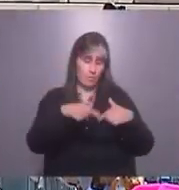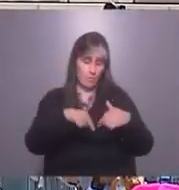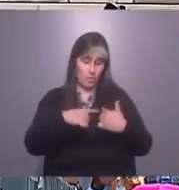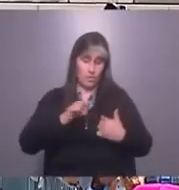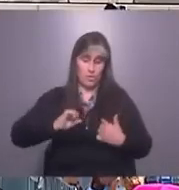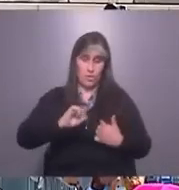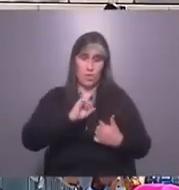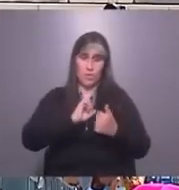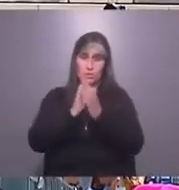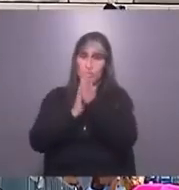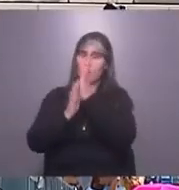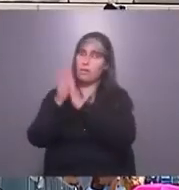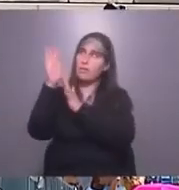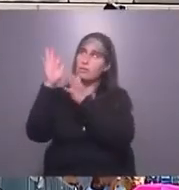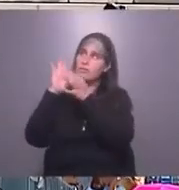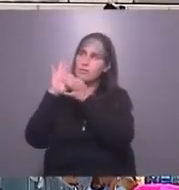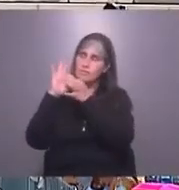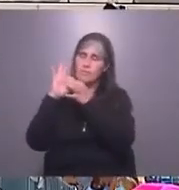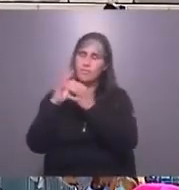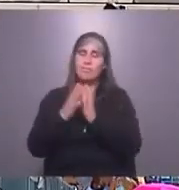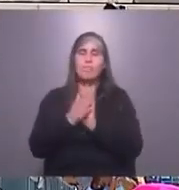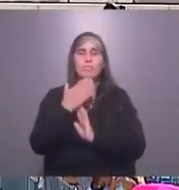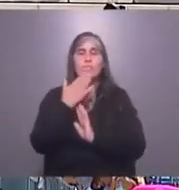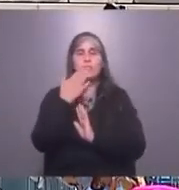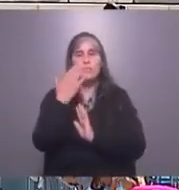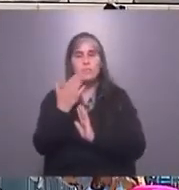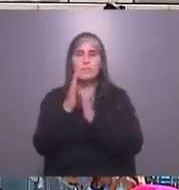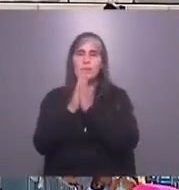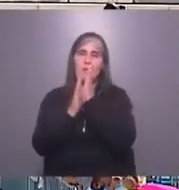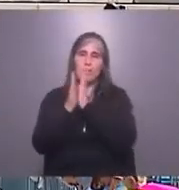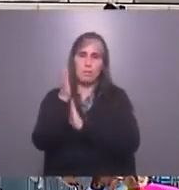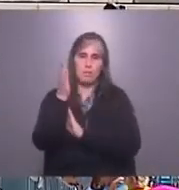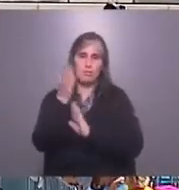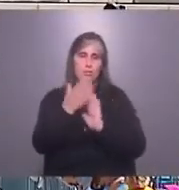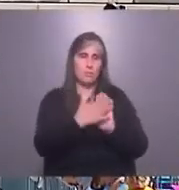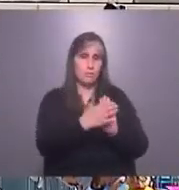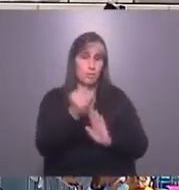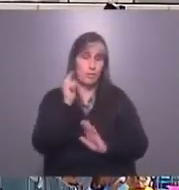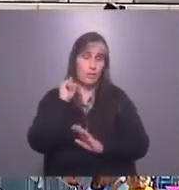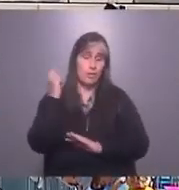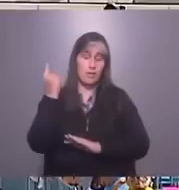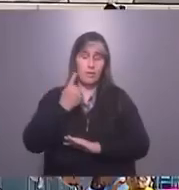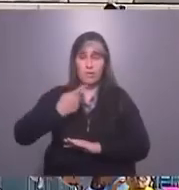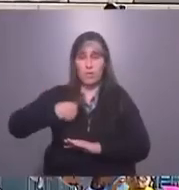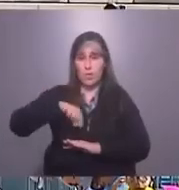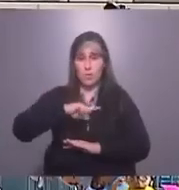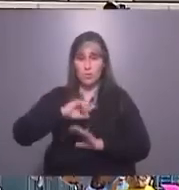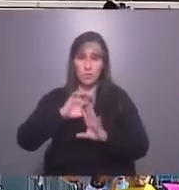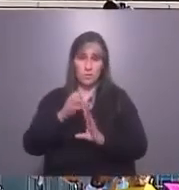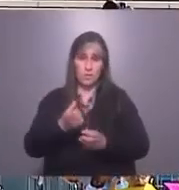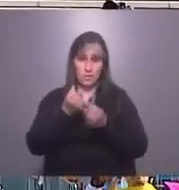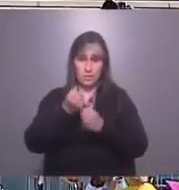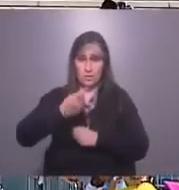estar em Deus. Demos graças ao Senhor, nosso Deus. É nosso dever e nossa salvação. Senhor